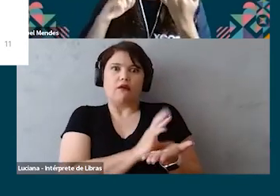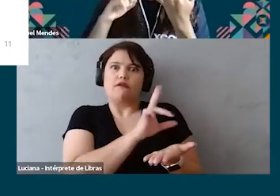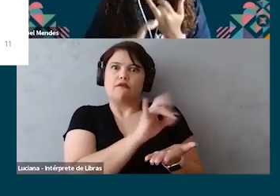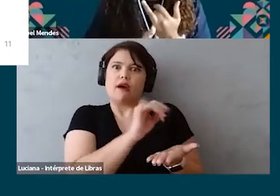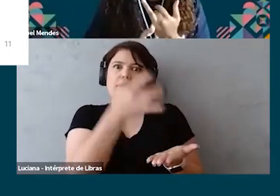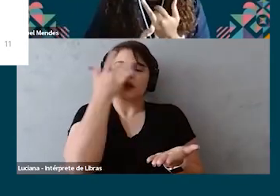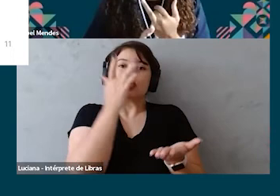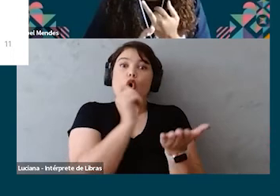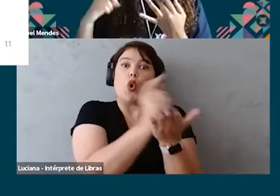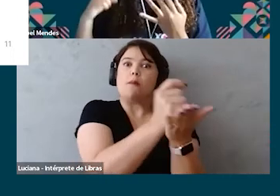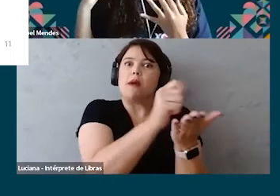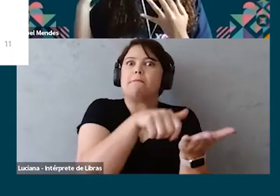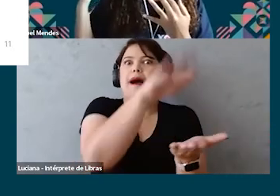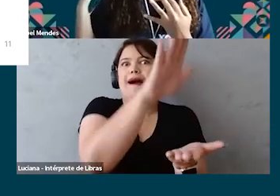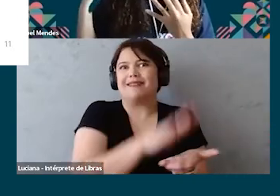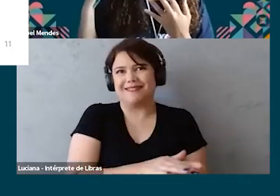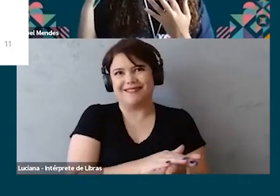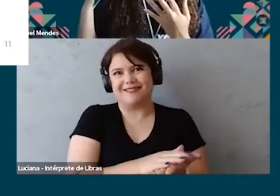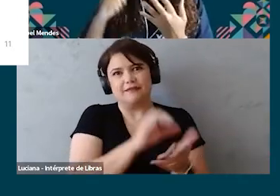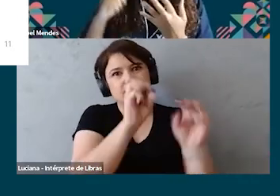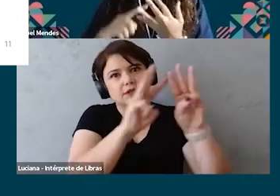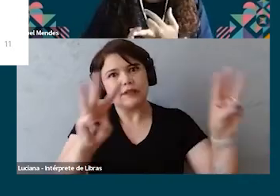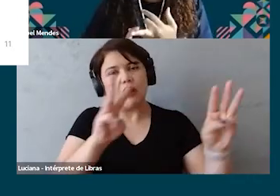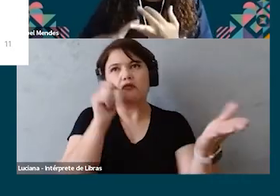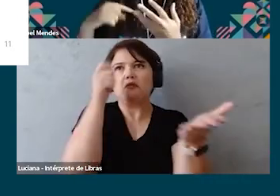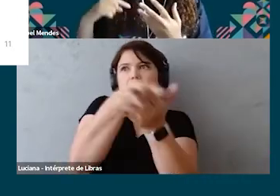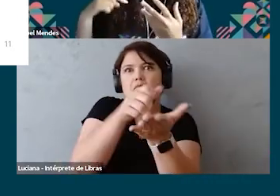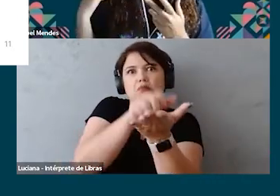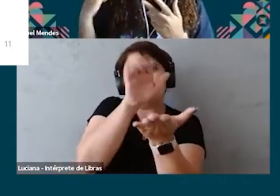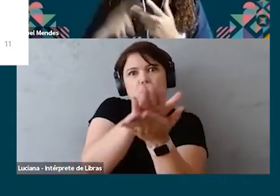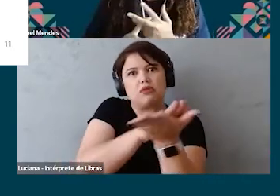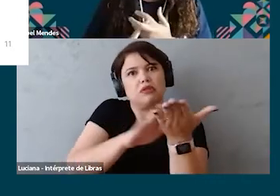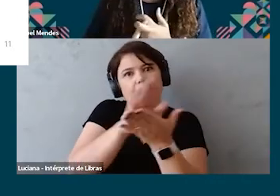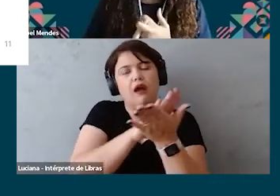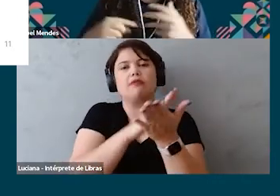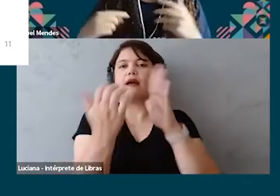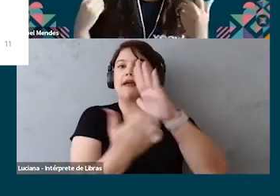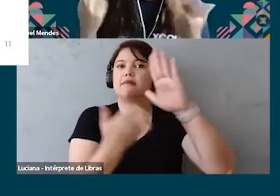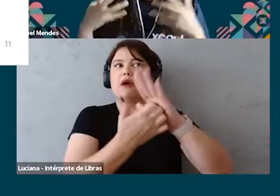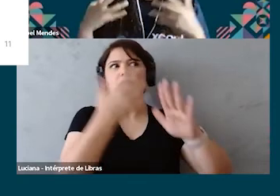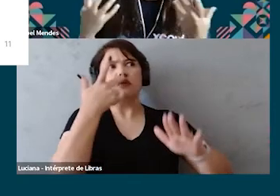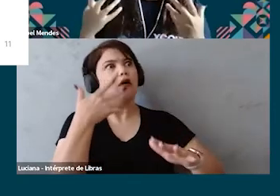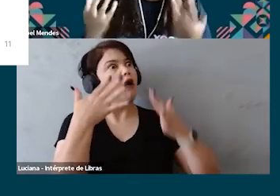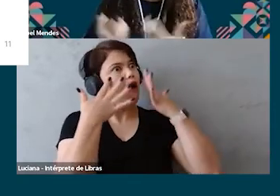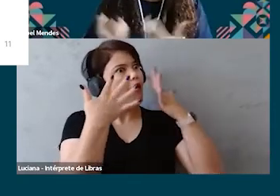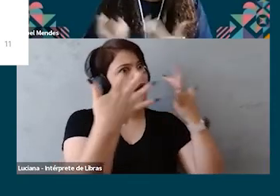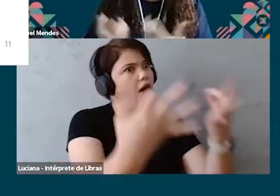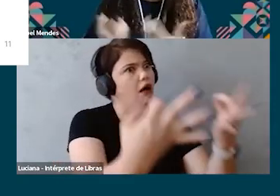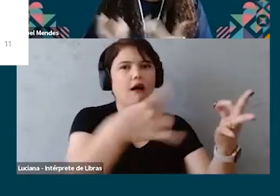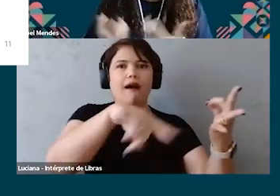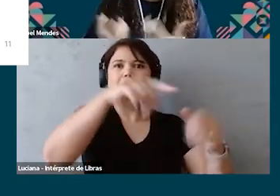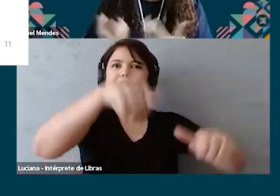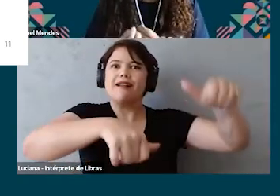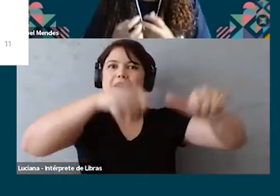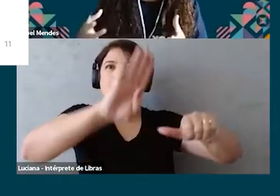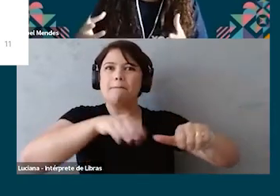Por quê? Eu vou ter mais gente comprando no meu site, eu não vou pagar multa, eu vou ter a minha empresa muito bem quista